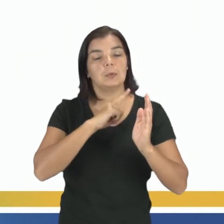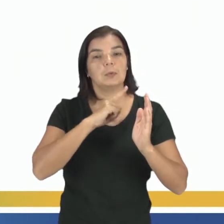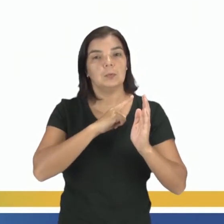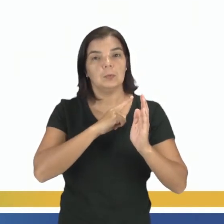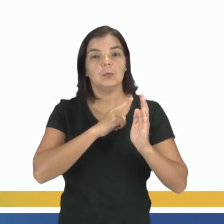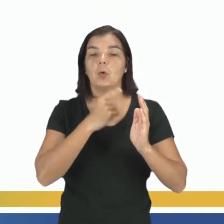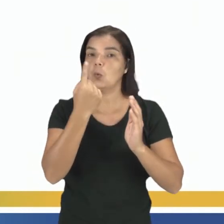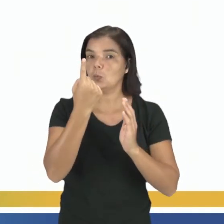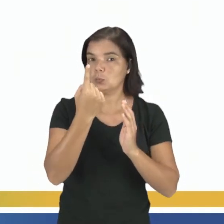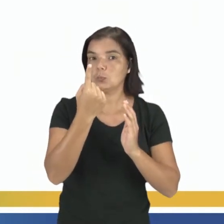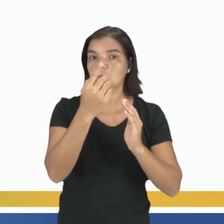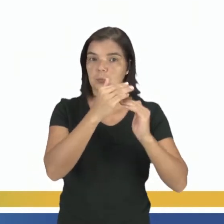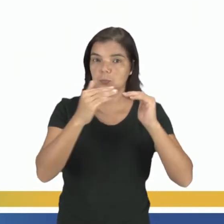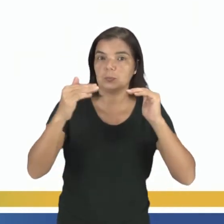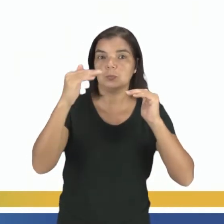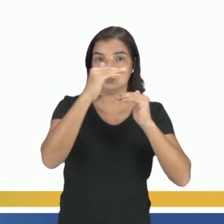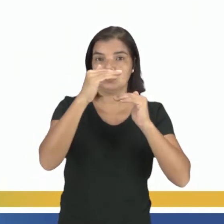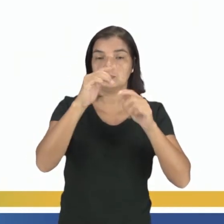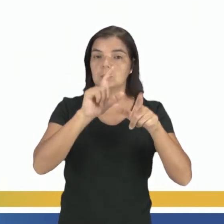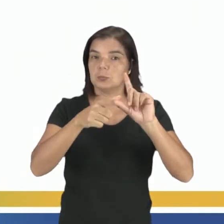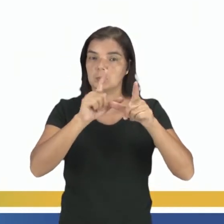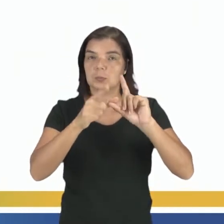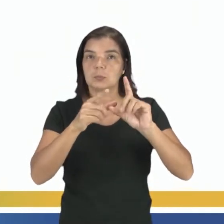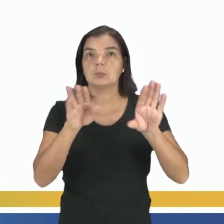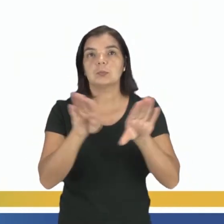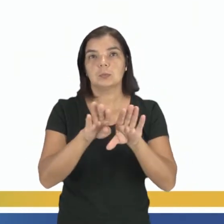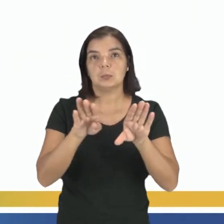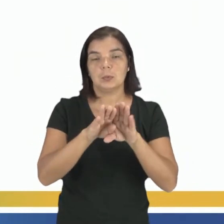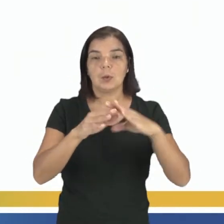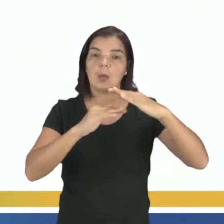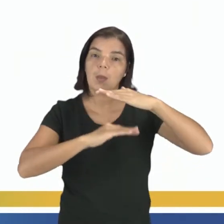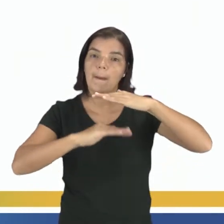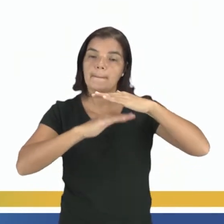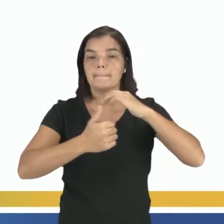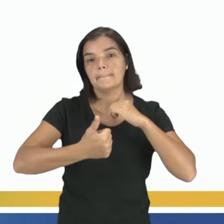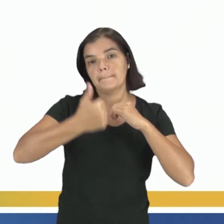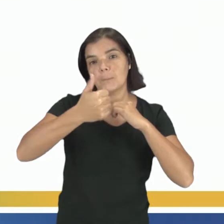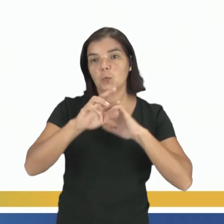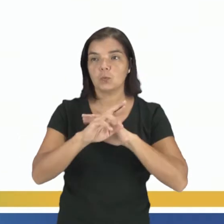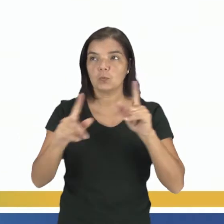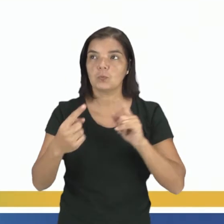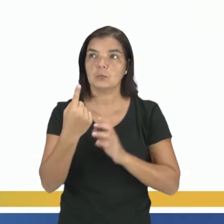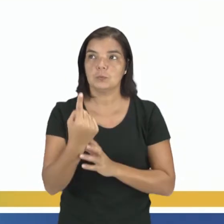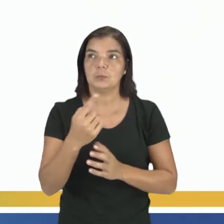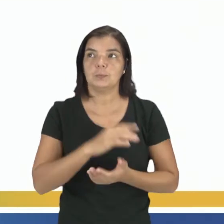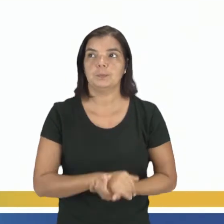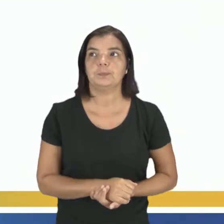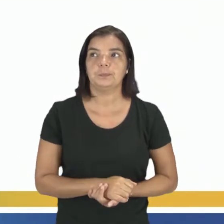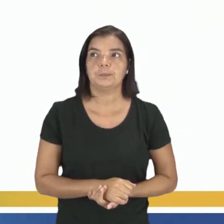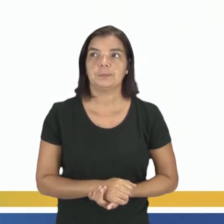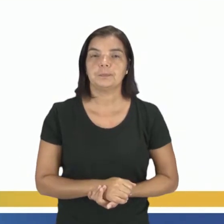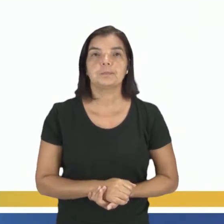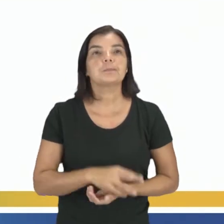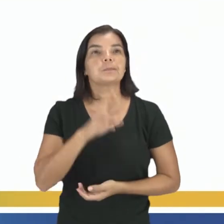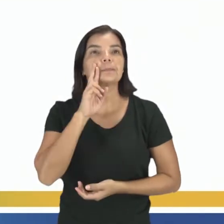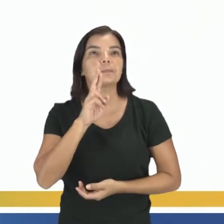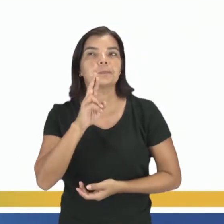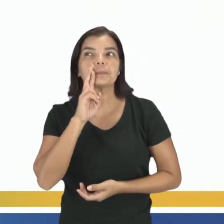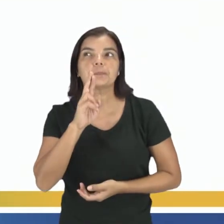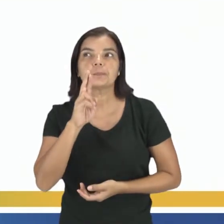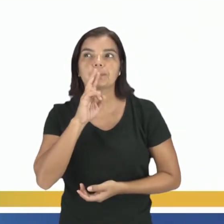pelo menos uma incógnita tem que estar no expoente e a base tem que ser positiva diferente de 1. Para